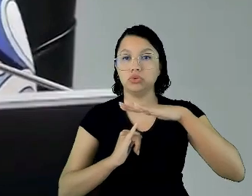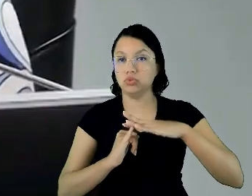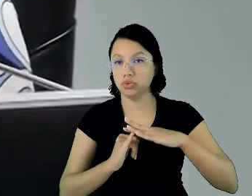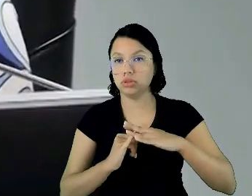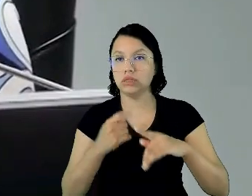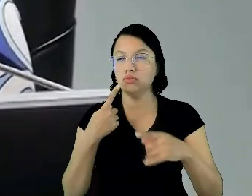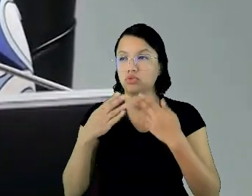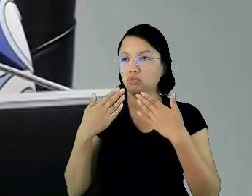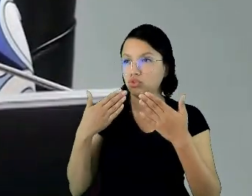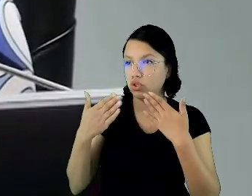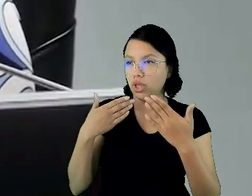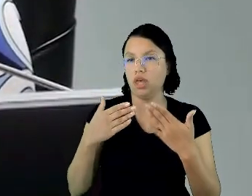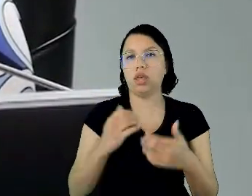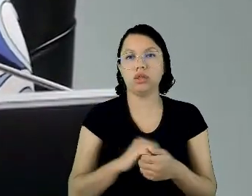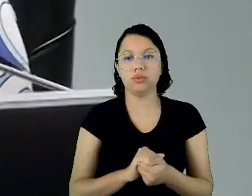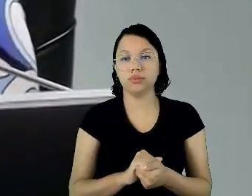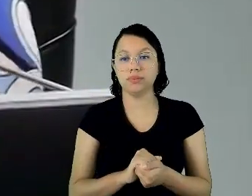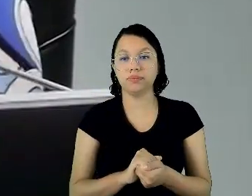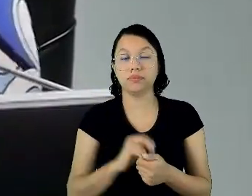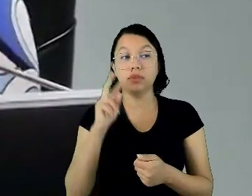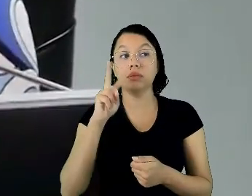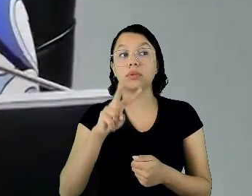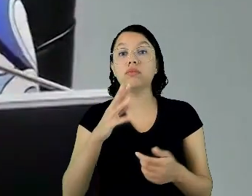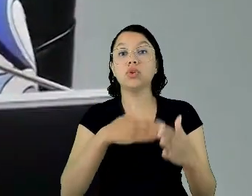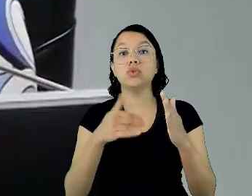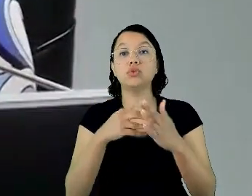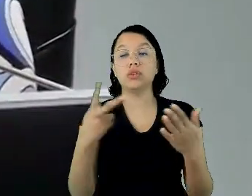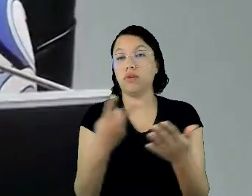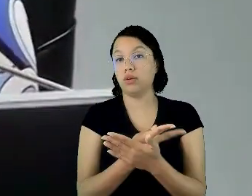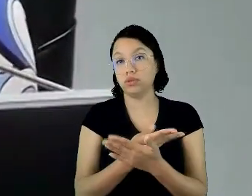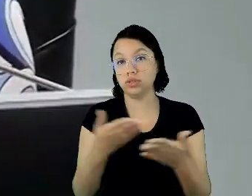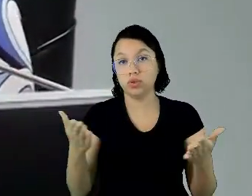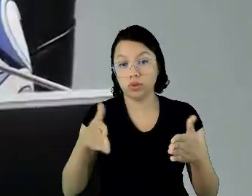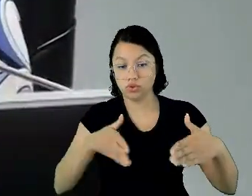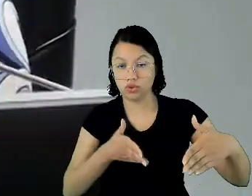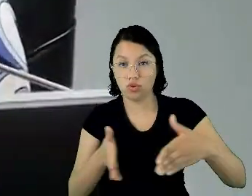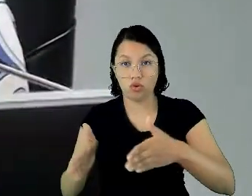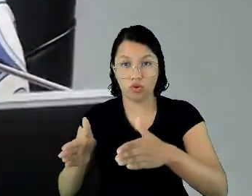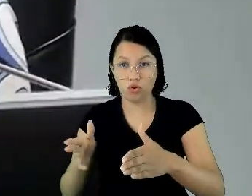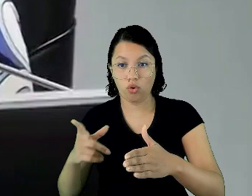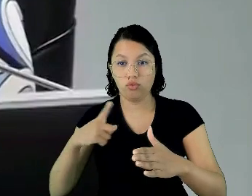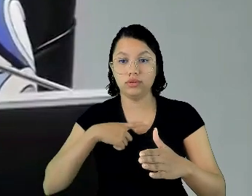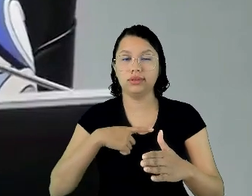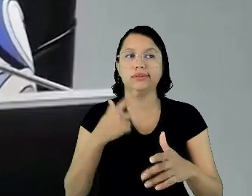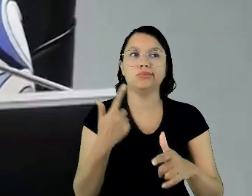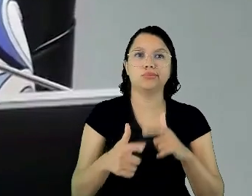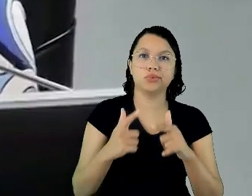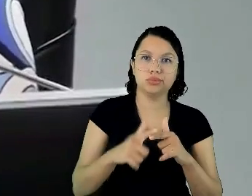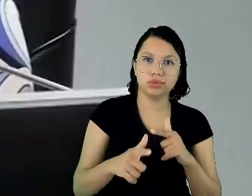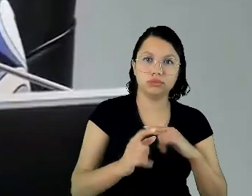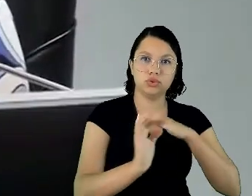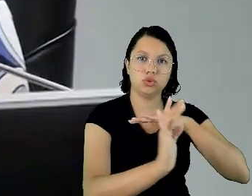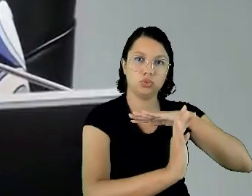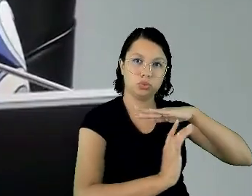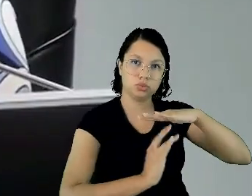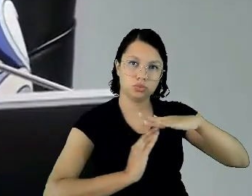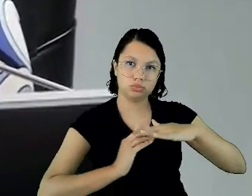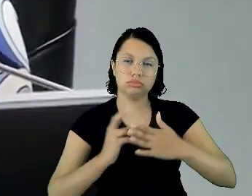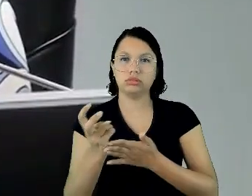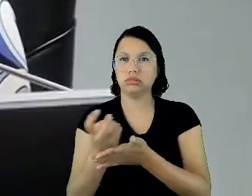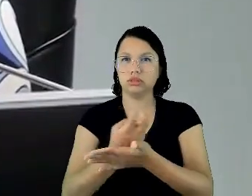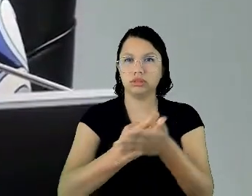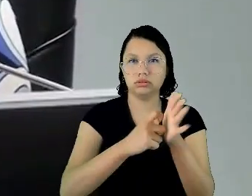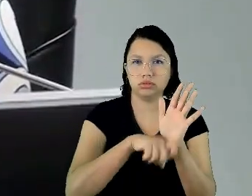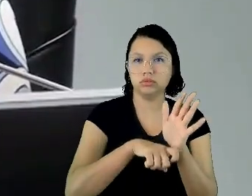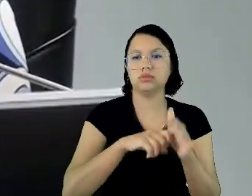tudo o que vai acontecer com essa Rota Bioceânica. Vai ter o problema migratório, aduaneiro, tributário, sim.